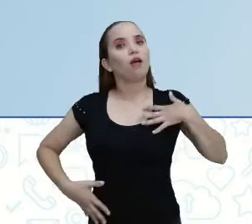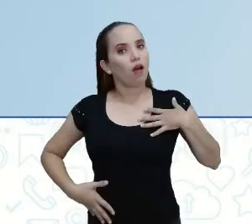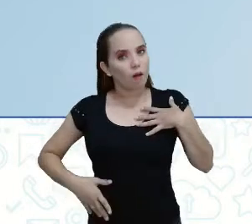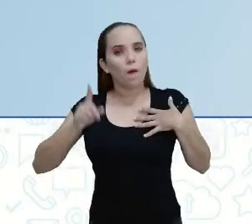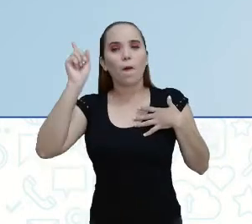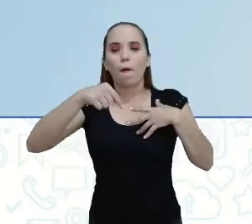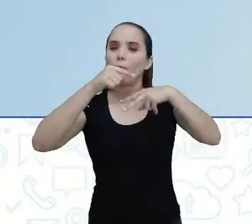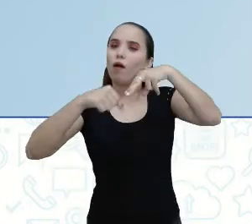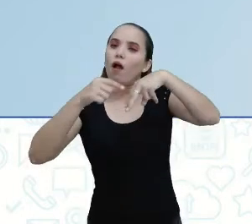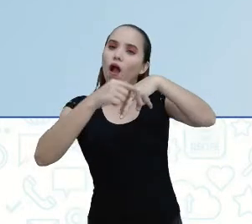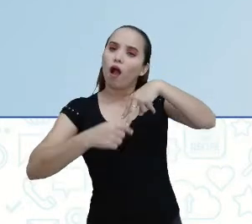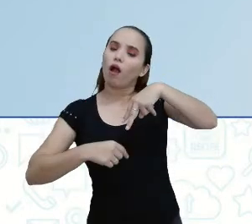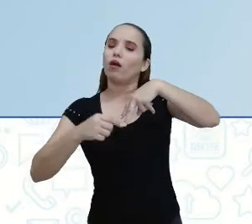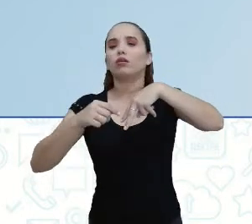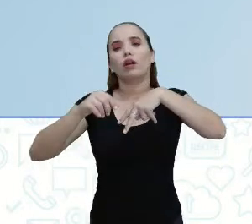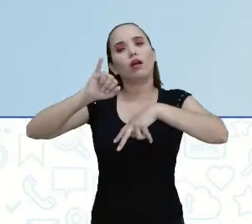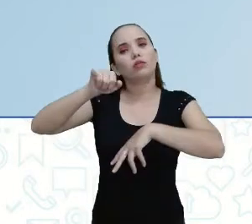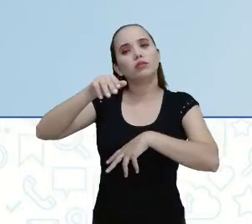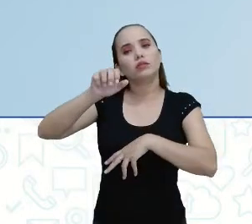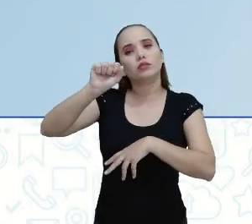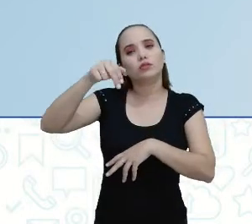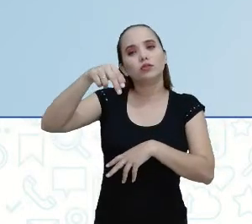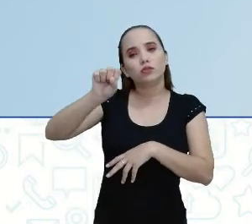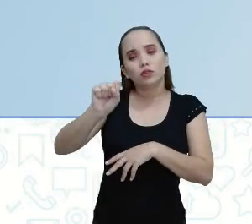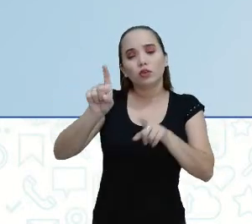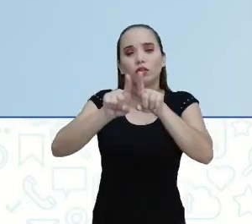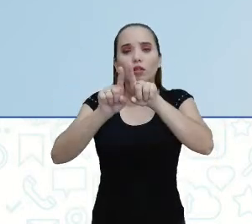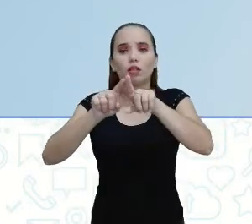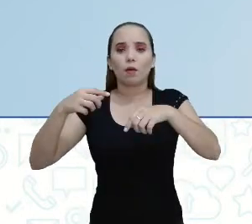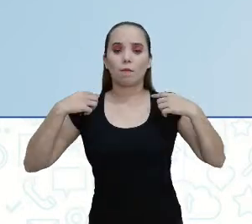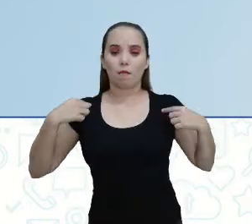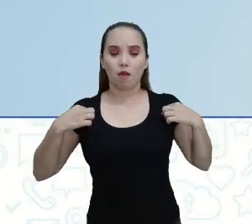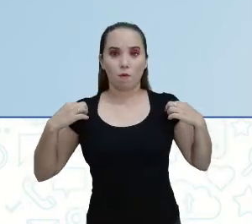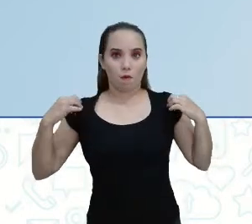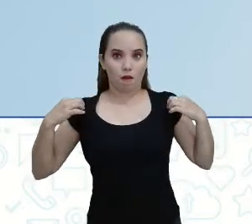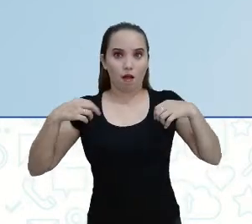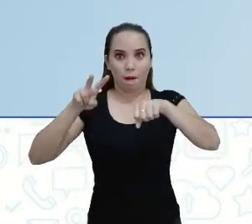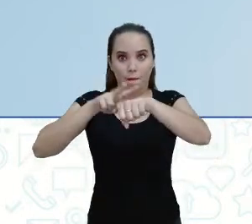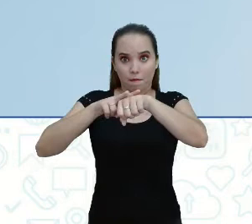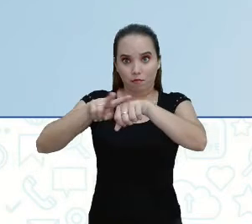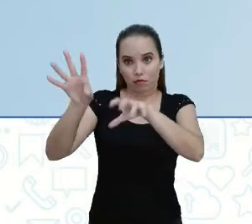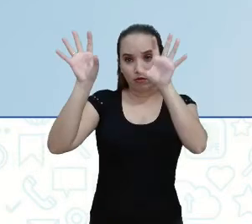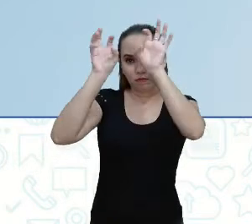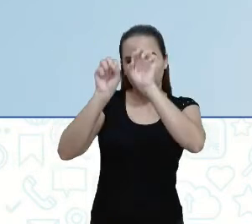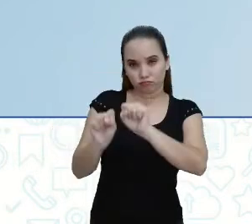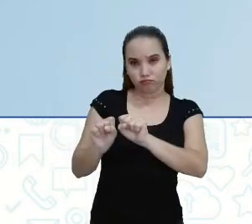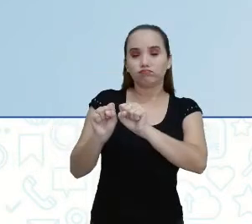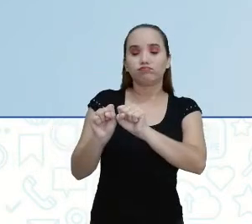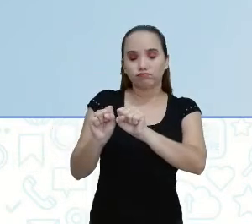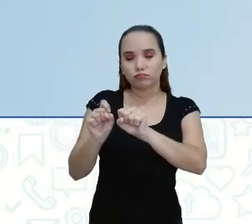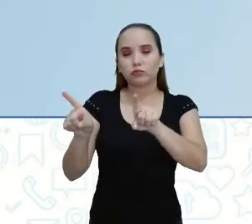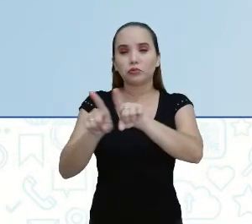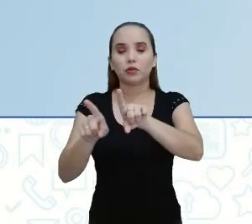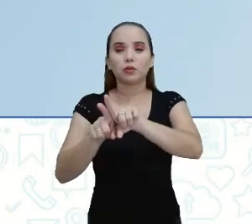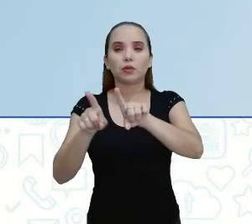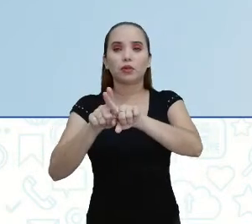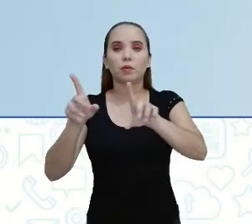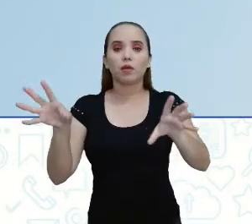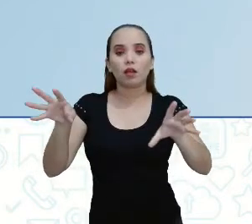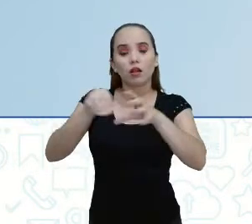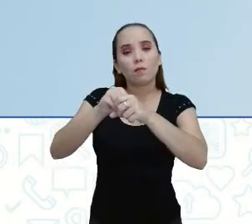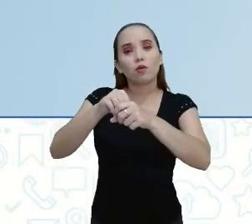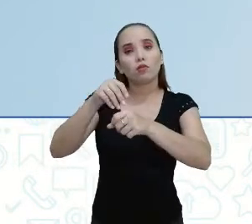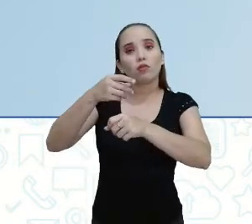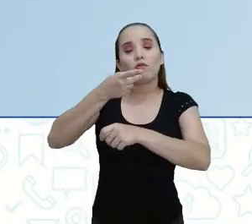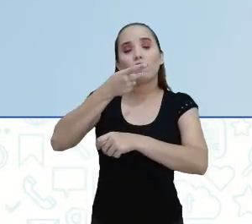calças jeans e uma camisa verde escura, o que vai facilitar, E além de tudo, ele acrescentou um acessório,